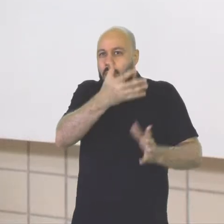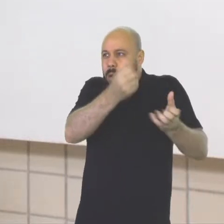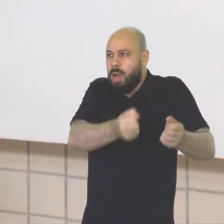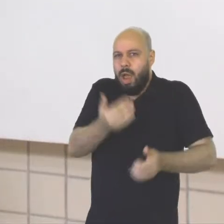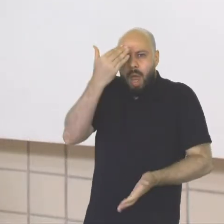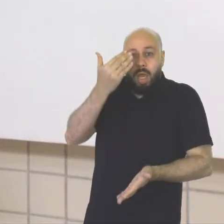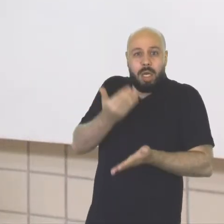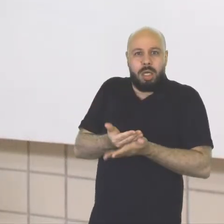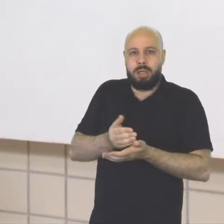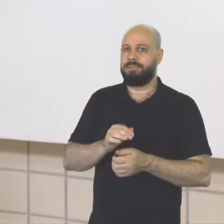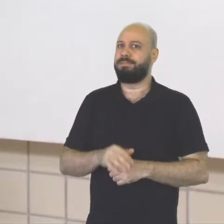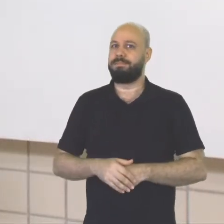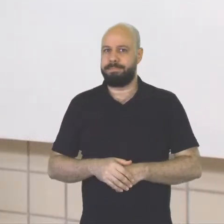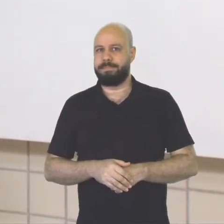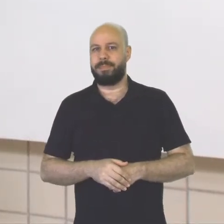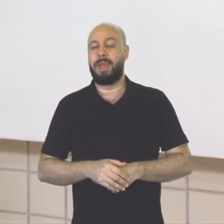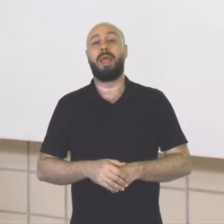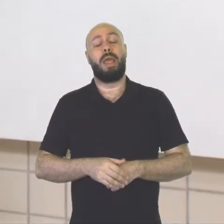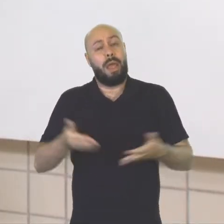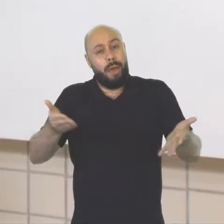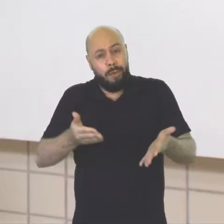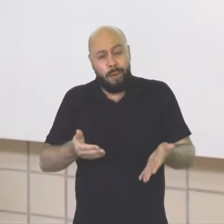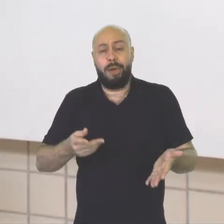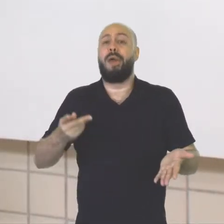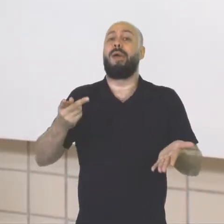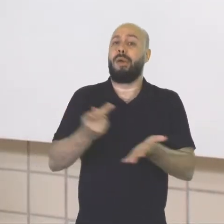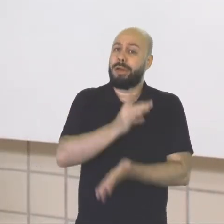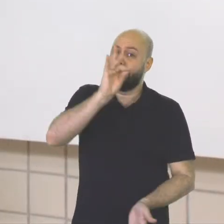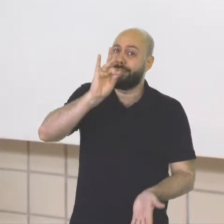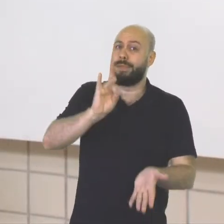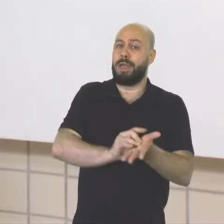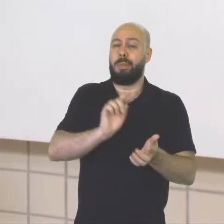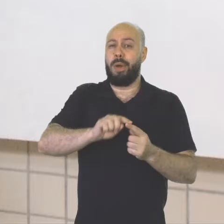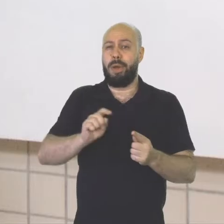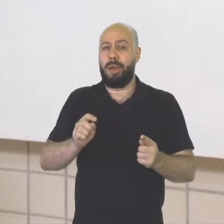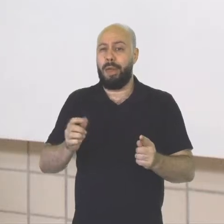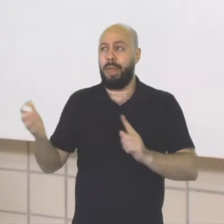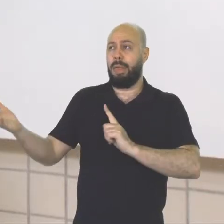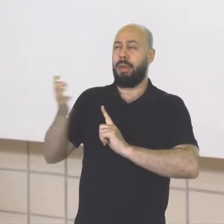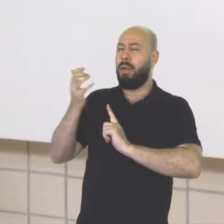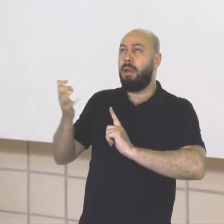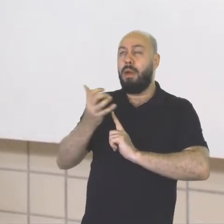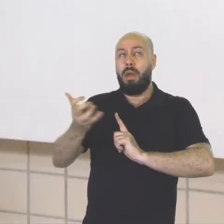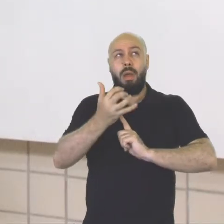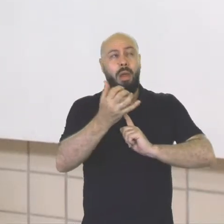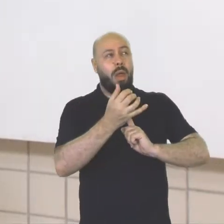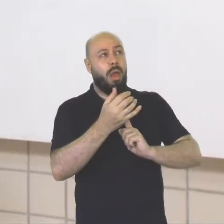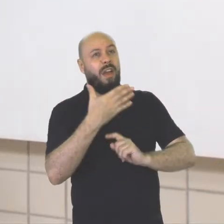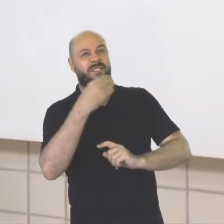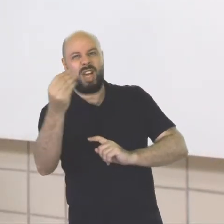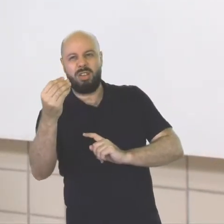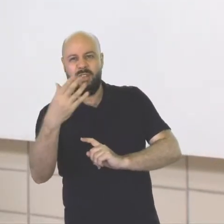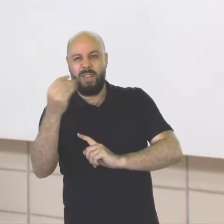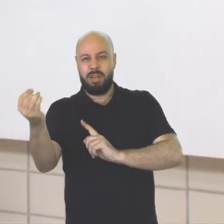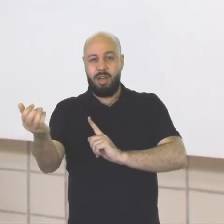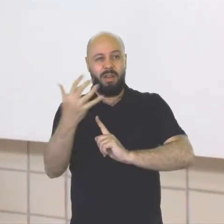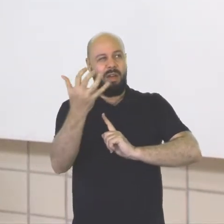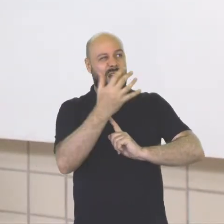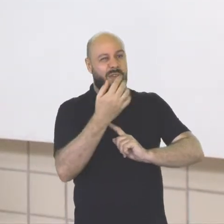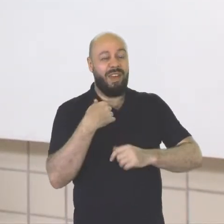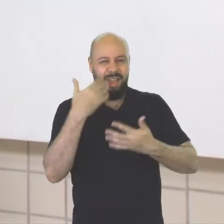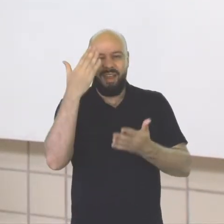que tem mais acontecido, pessoas se deixando enganar por fatos que não são reais. Então, é muito importante que